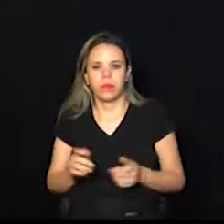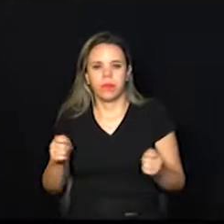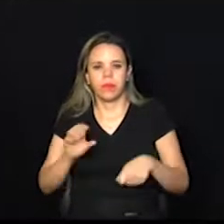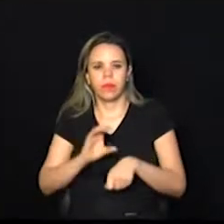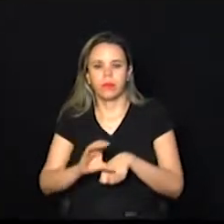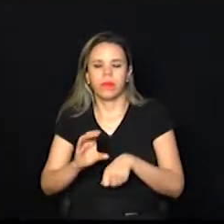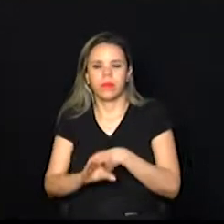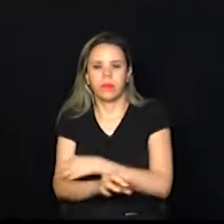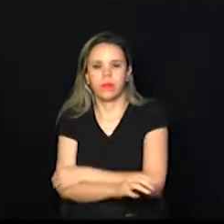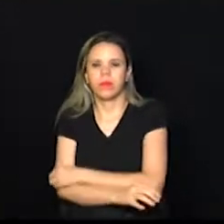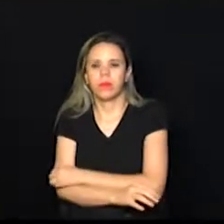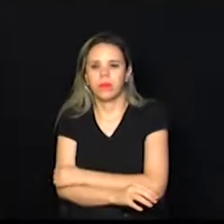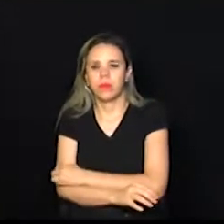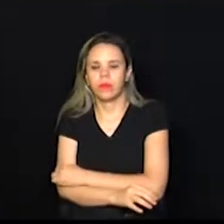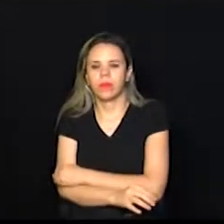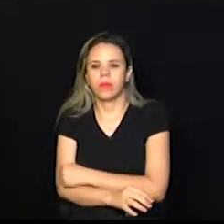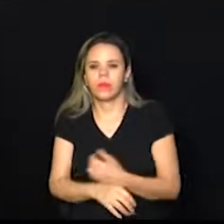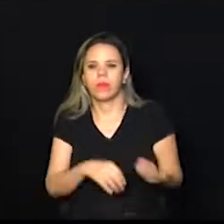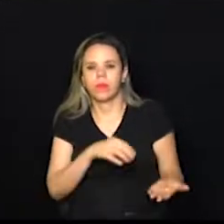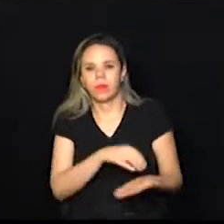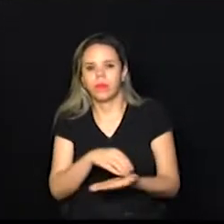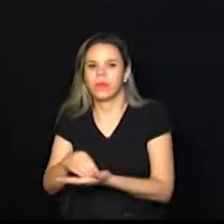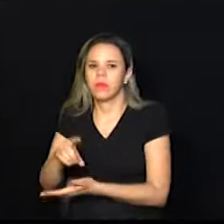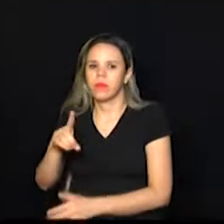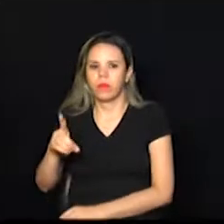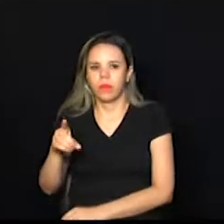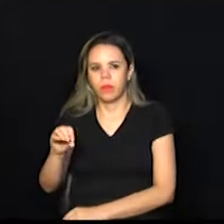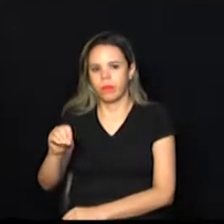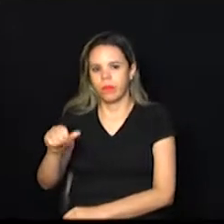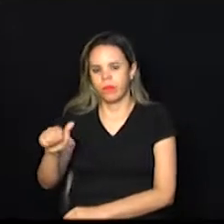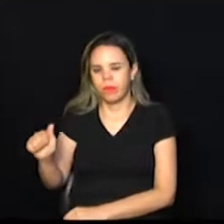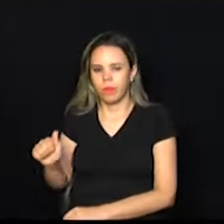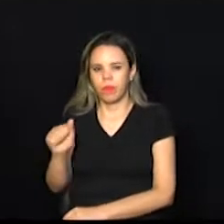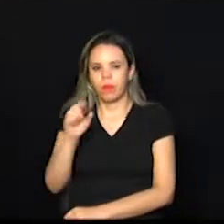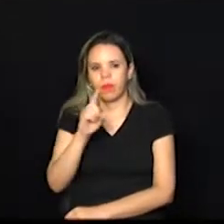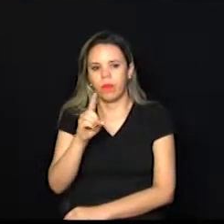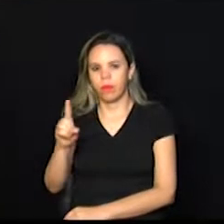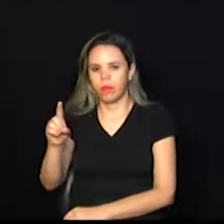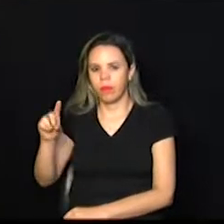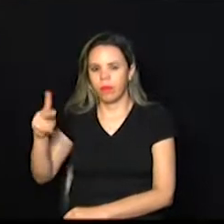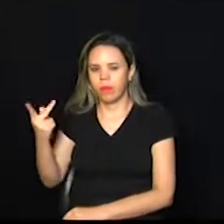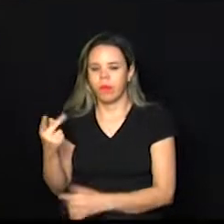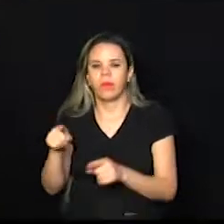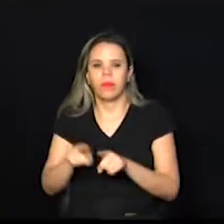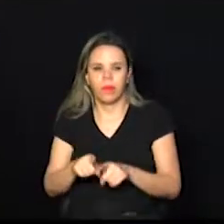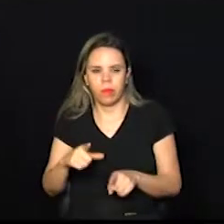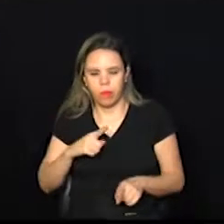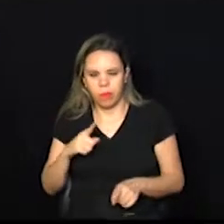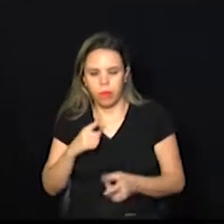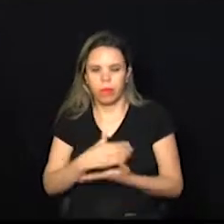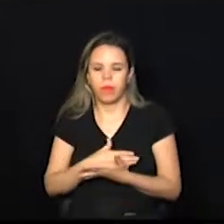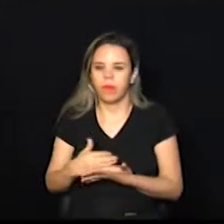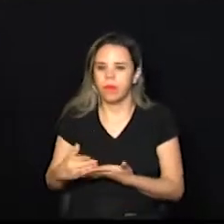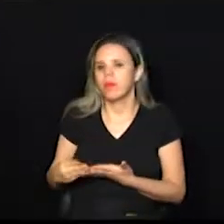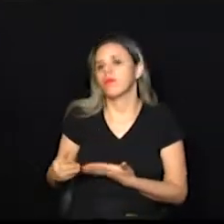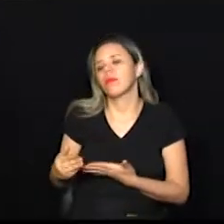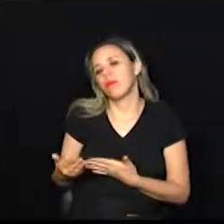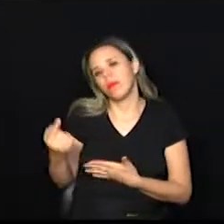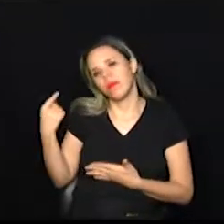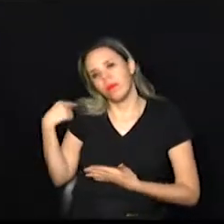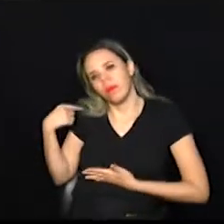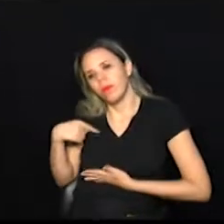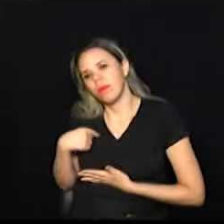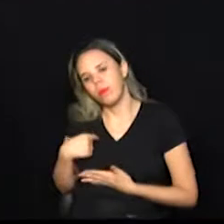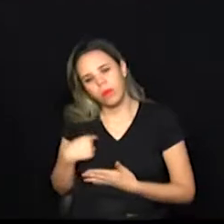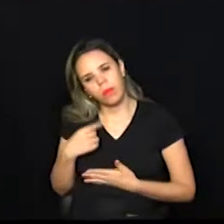para a rede de serviços do DOAS e do DDH. O DOAS teve isso inicialmente, né, Ju? Eu acho que